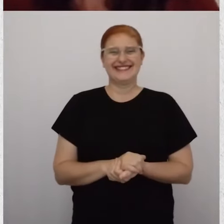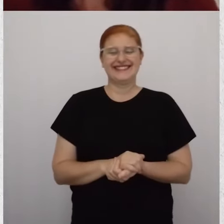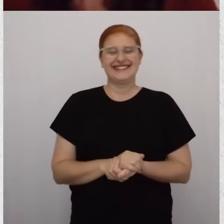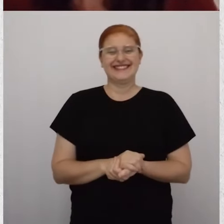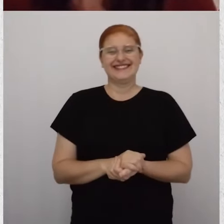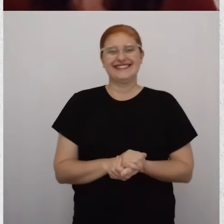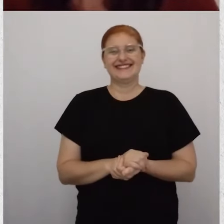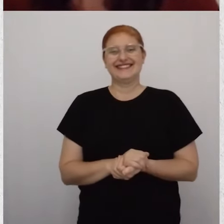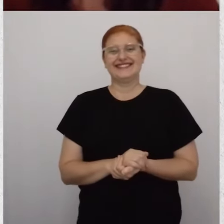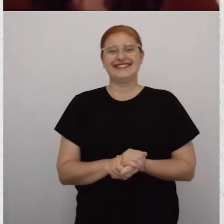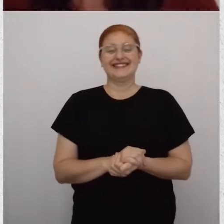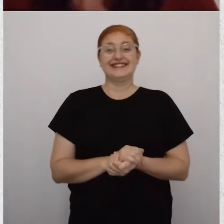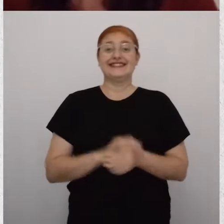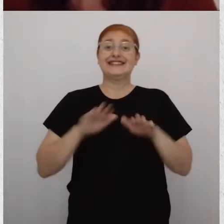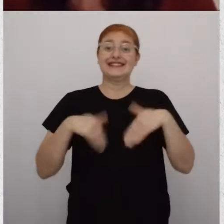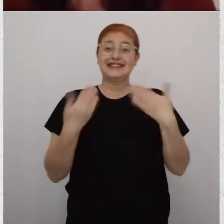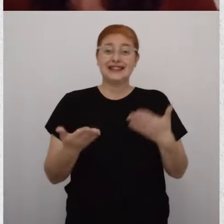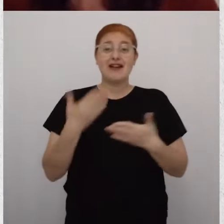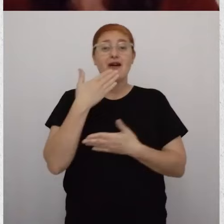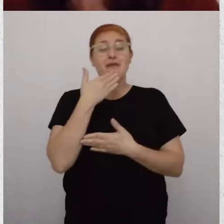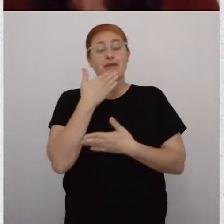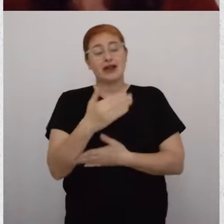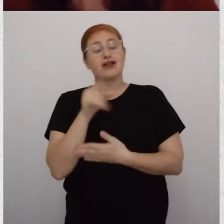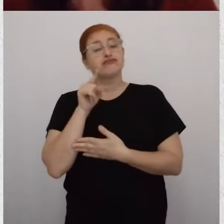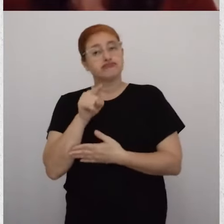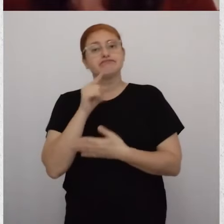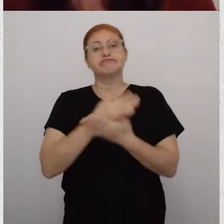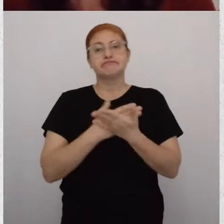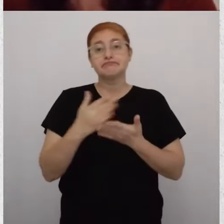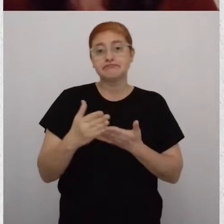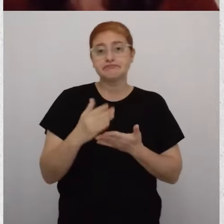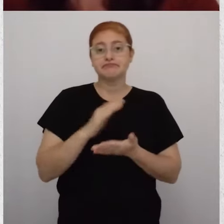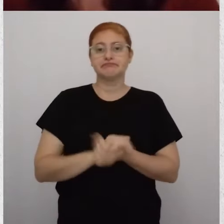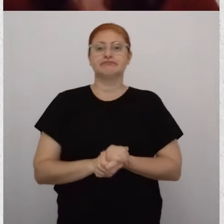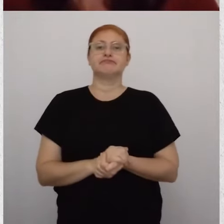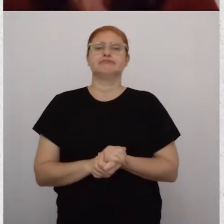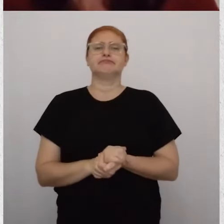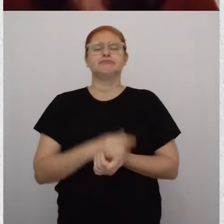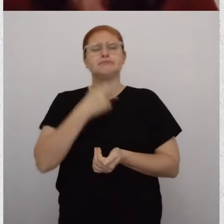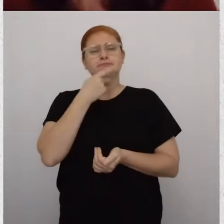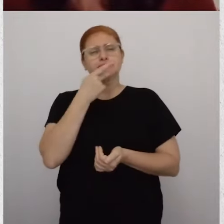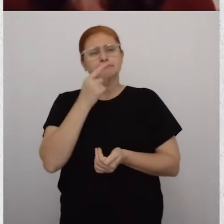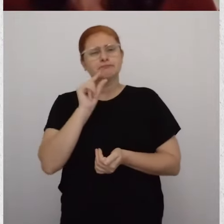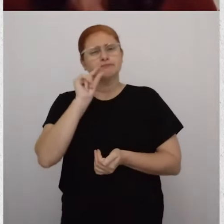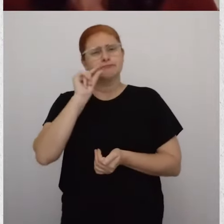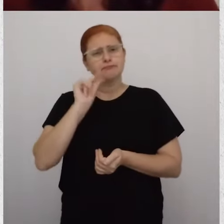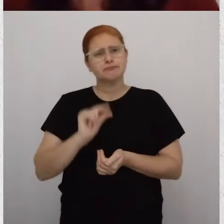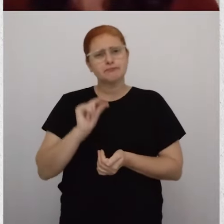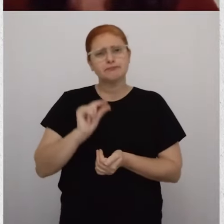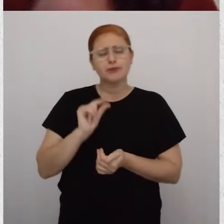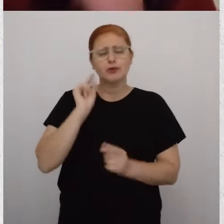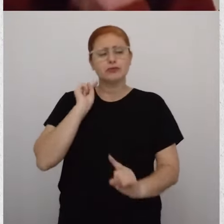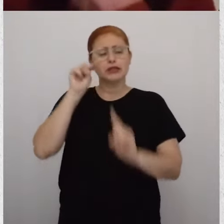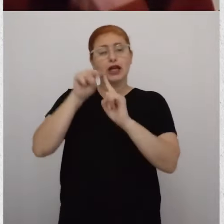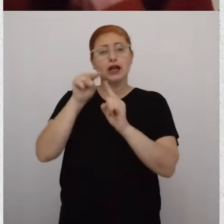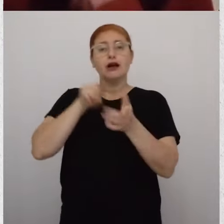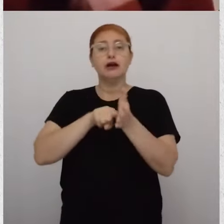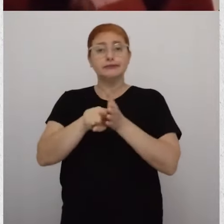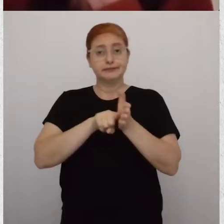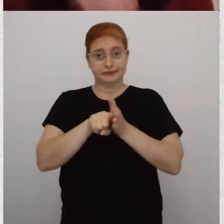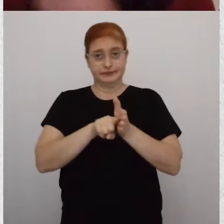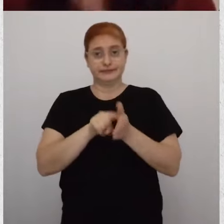Muito. Vou pedir para tu começar falando um pouco dos objetivos dessa pesquisa,